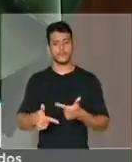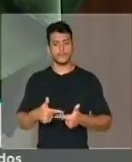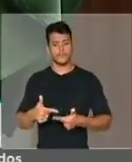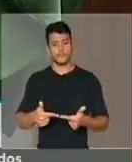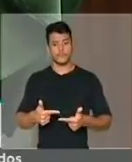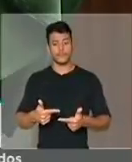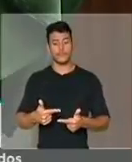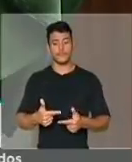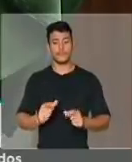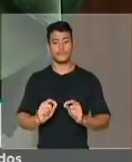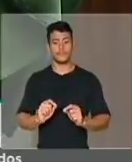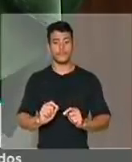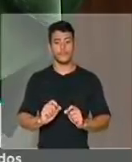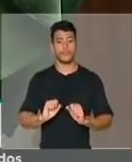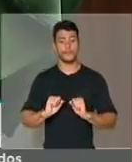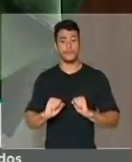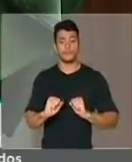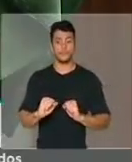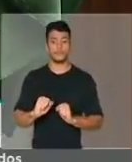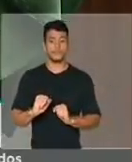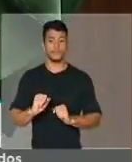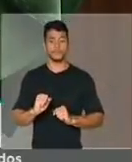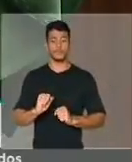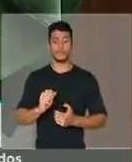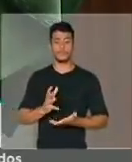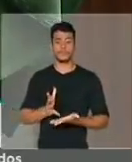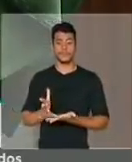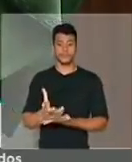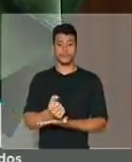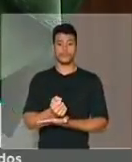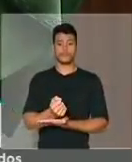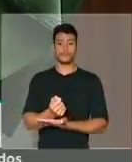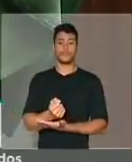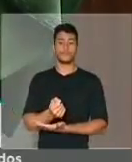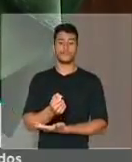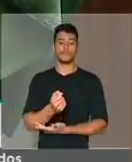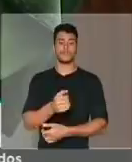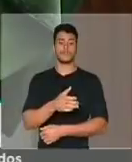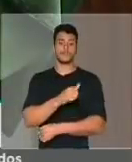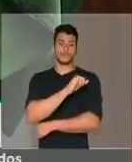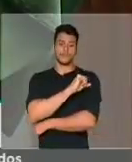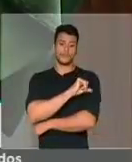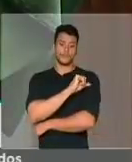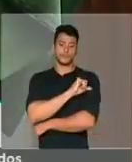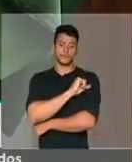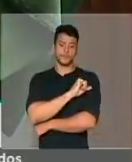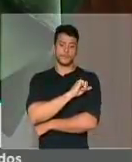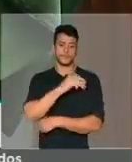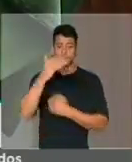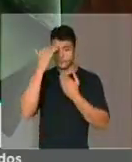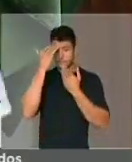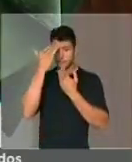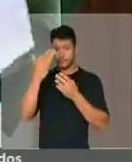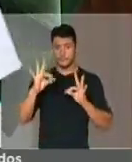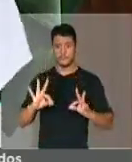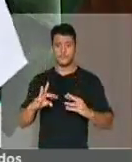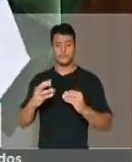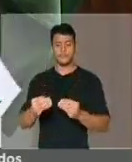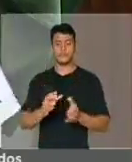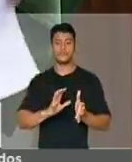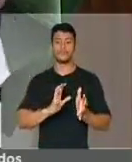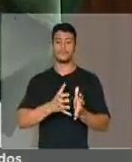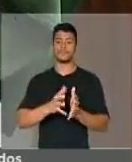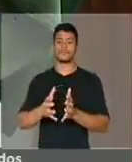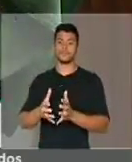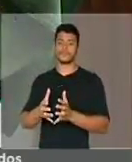árdua, difícil, mas que pode salvar o meu Estado. Quero agradecer a toda a bancada do Rio, todos